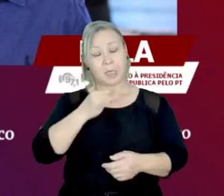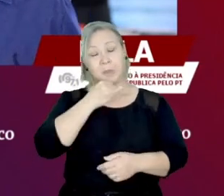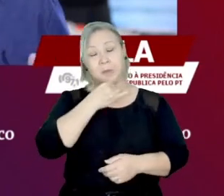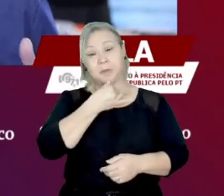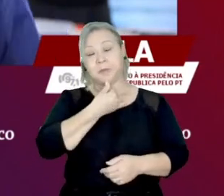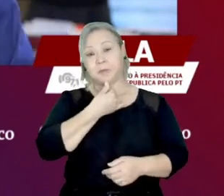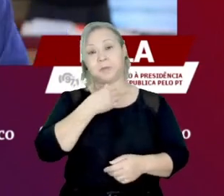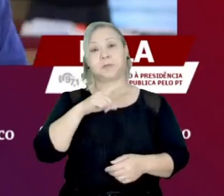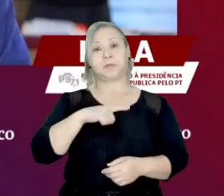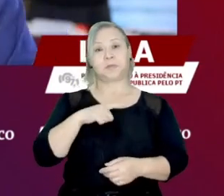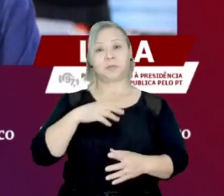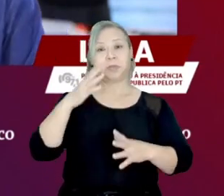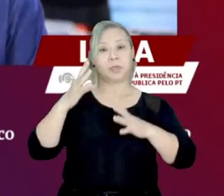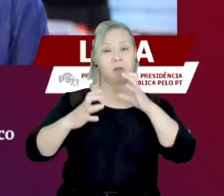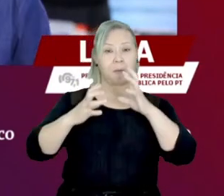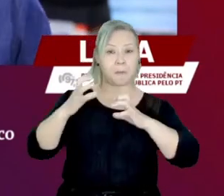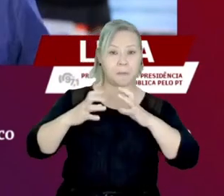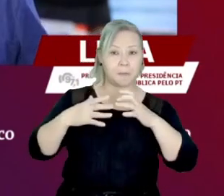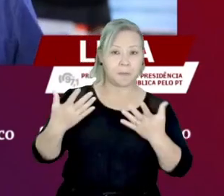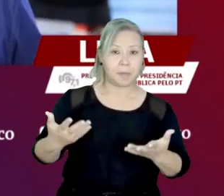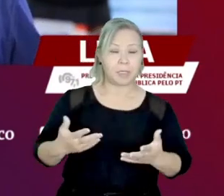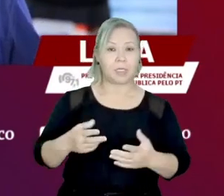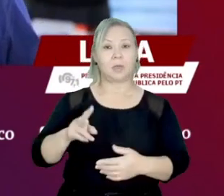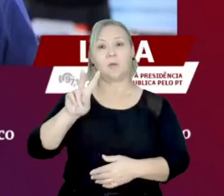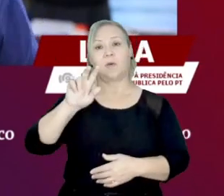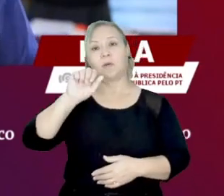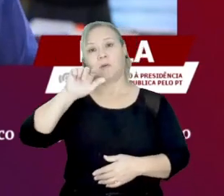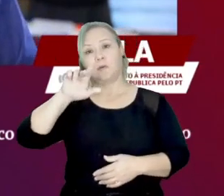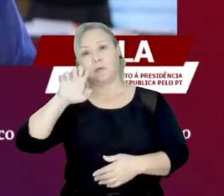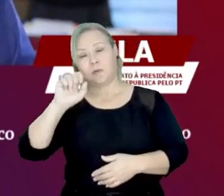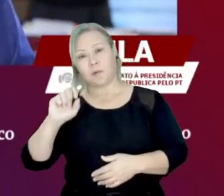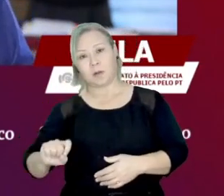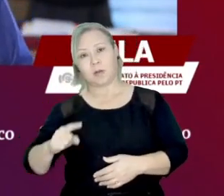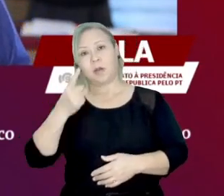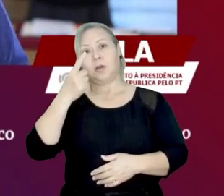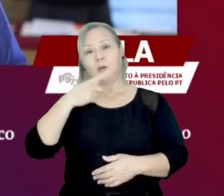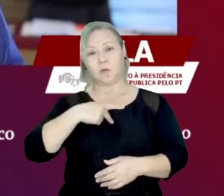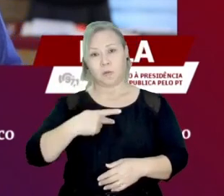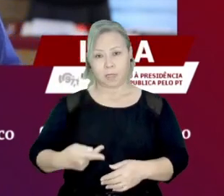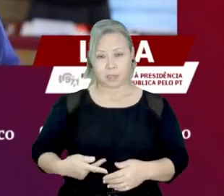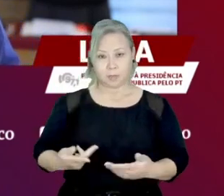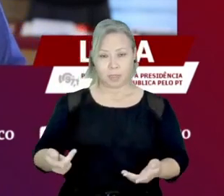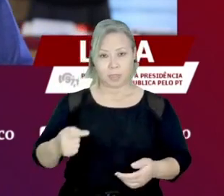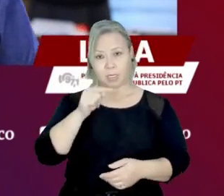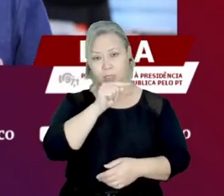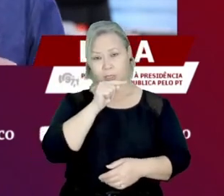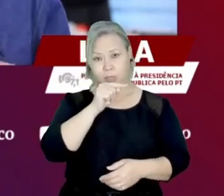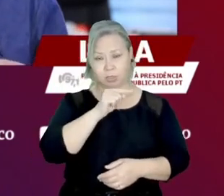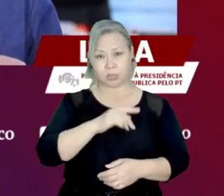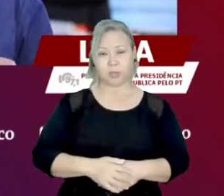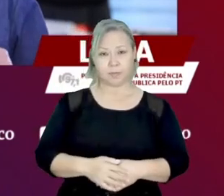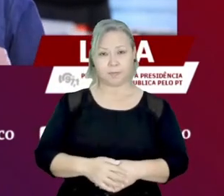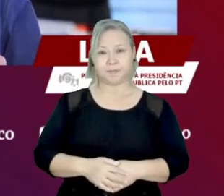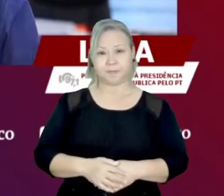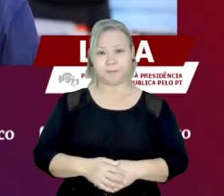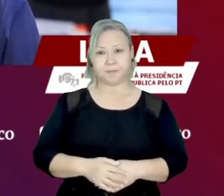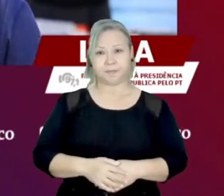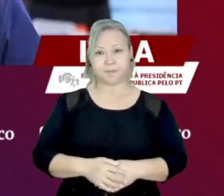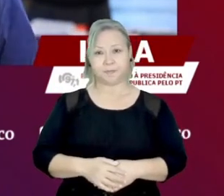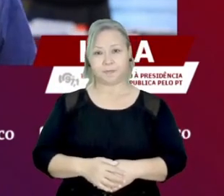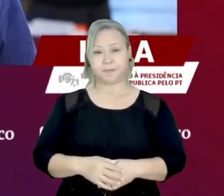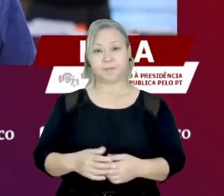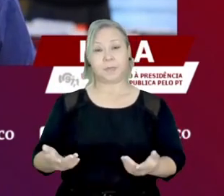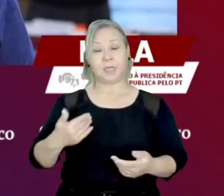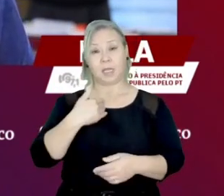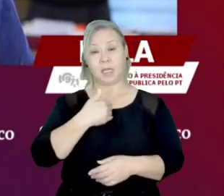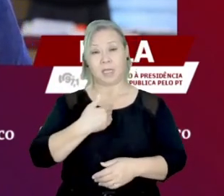avião, sabe? Eu tive brigas homéricas porque eu achava que a Vale não deveria estar exportando só